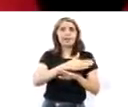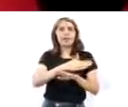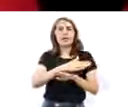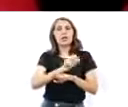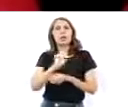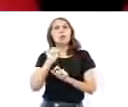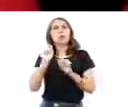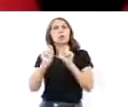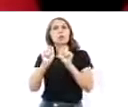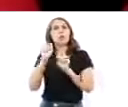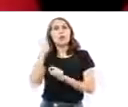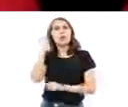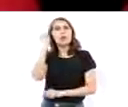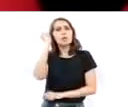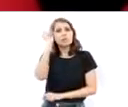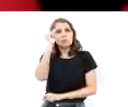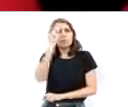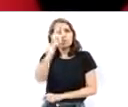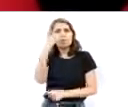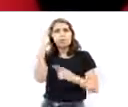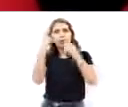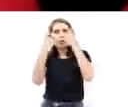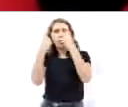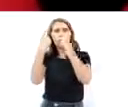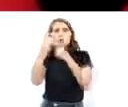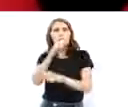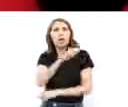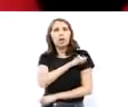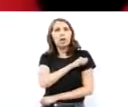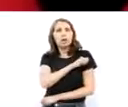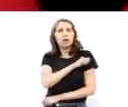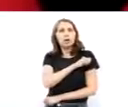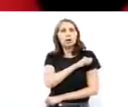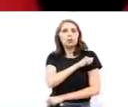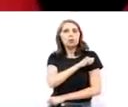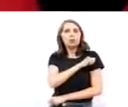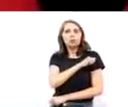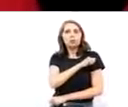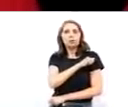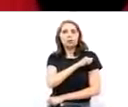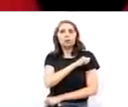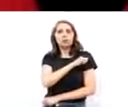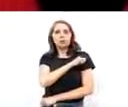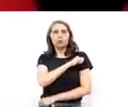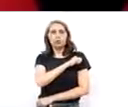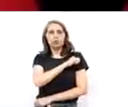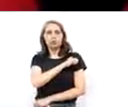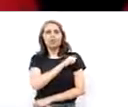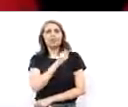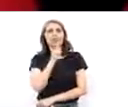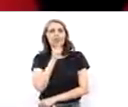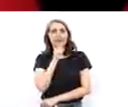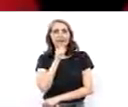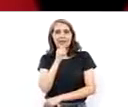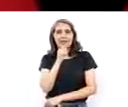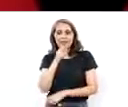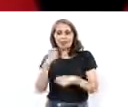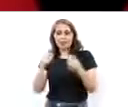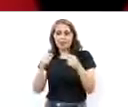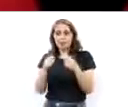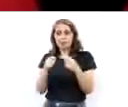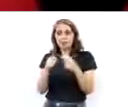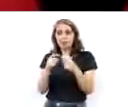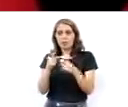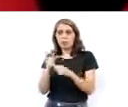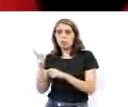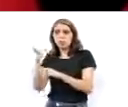corretos com conhecimentos retroativos. E isso é uma problemática que nós temos que buscar uma forma, ou com